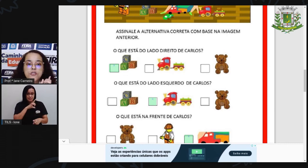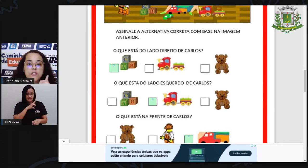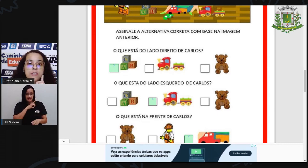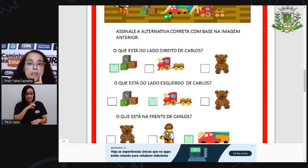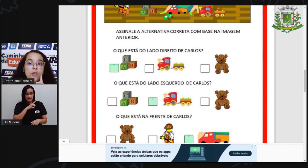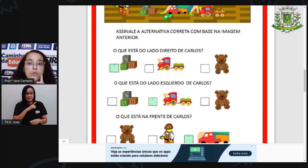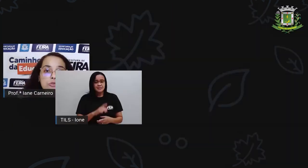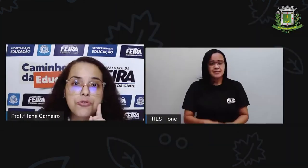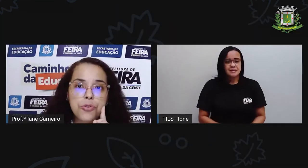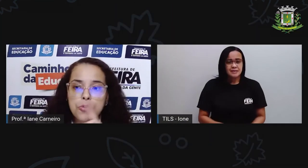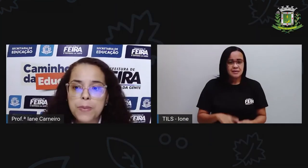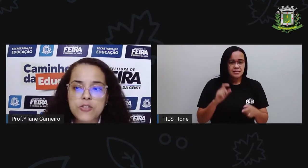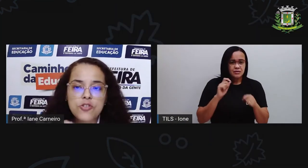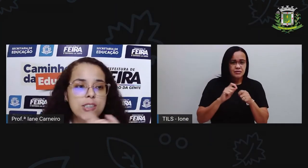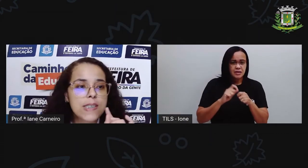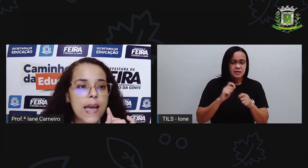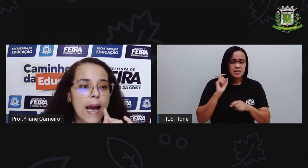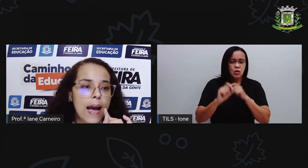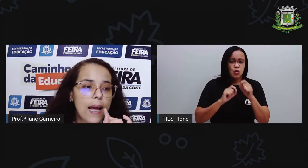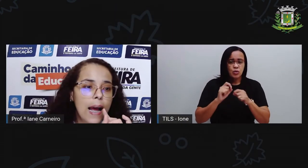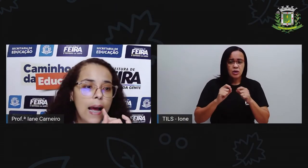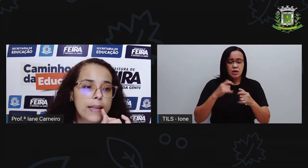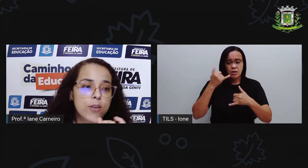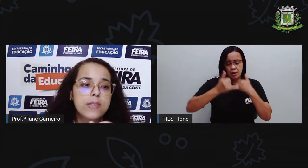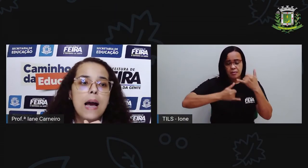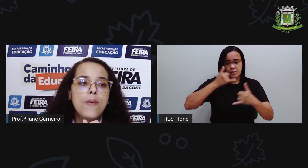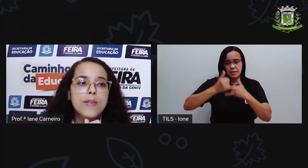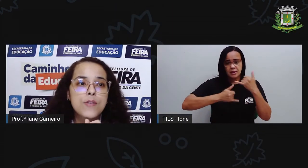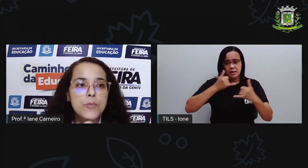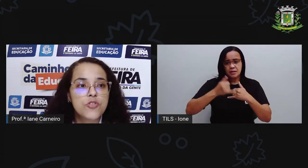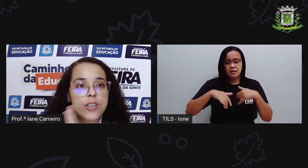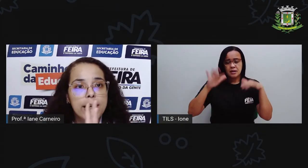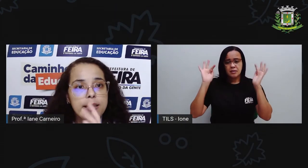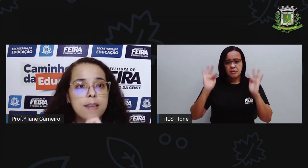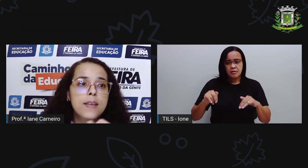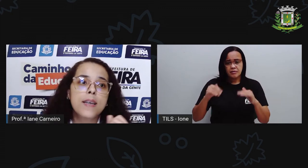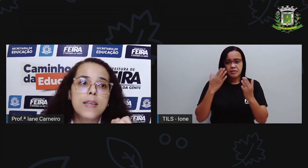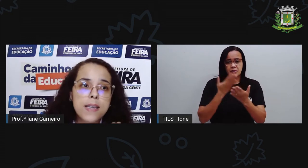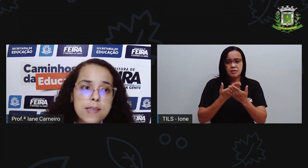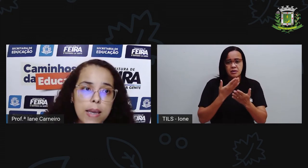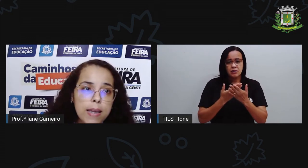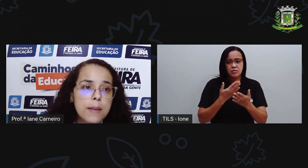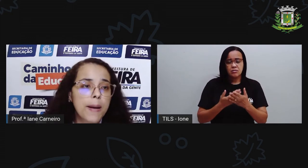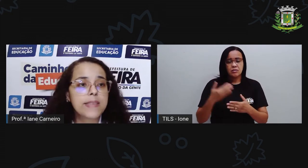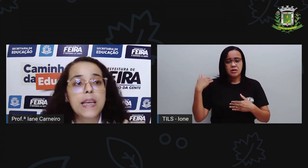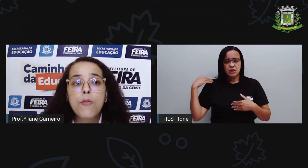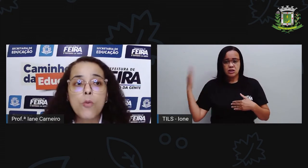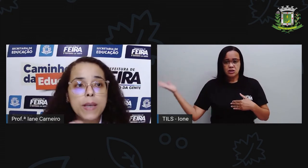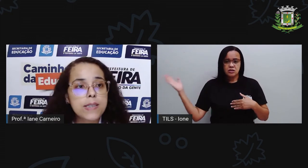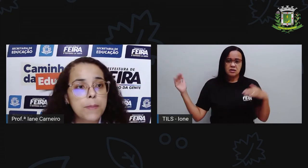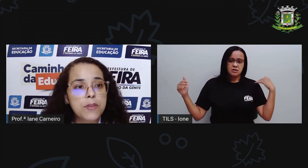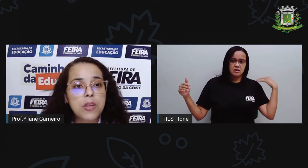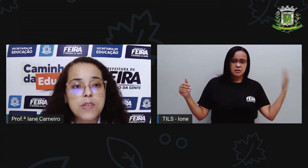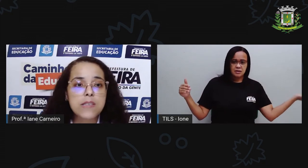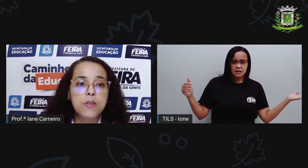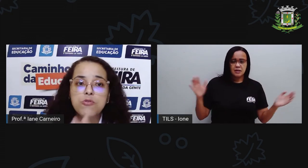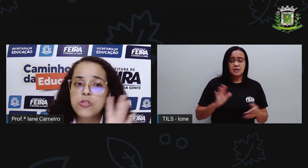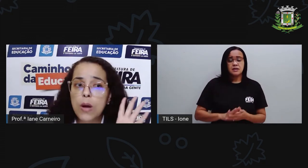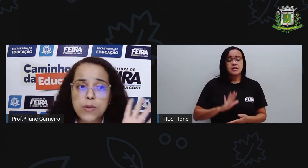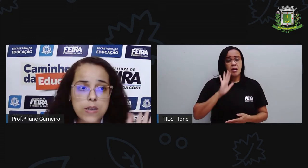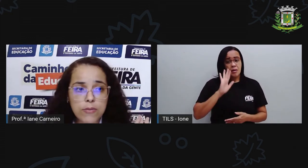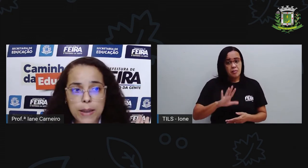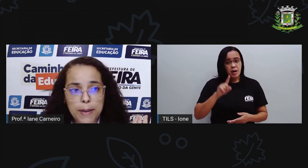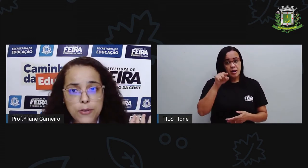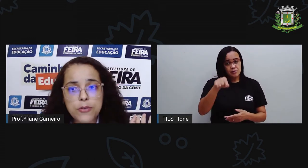Não, a gente vai fazer agora um jogo pra gente encerrar a nossa aula sobre direita e esquerda. Mas aí é um conhecimento que você vai